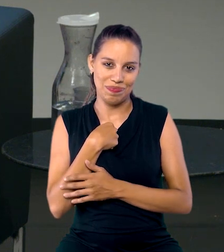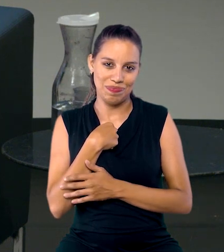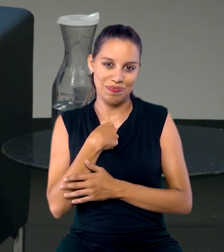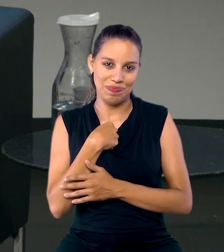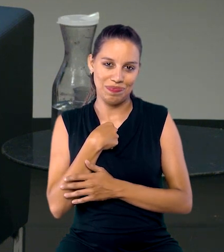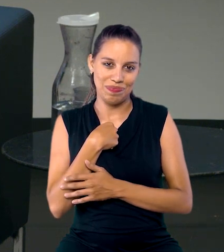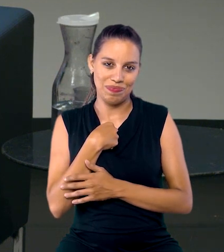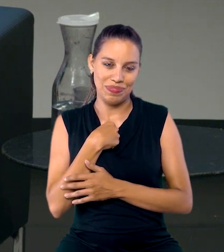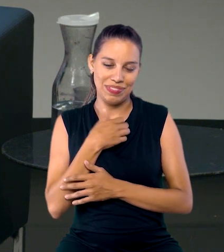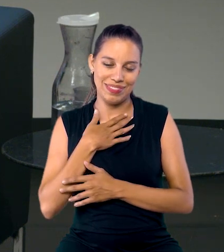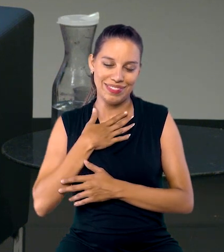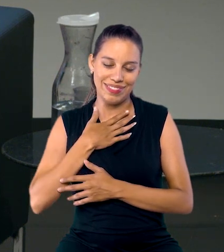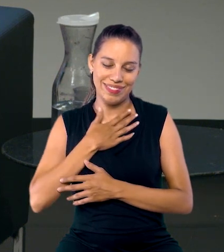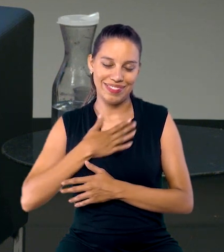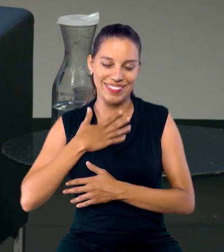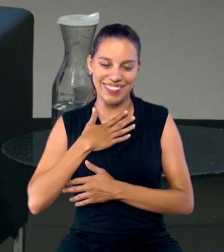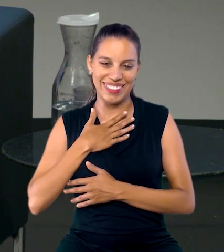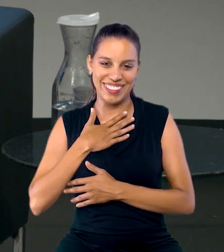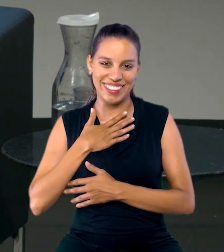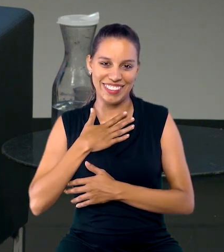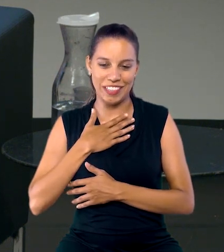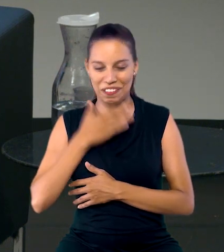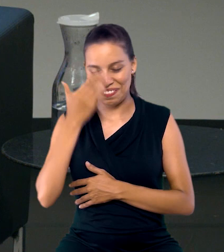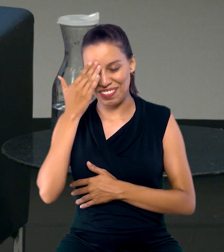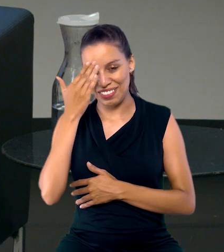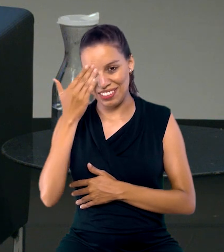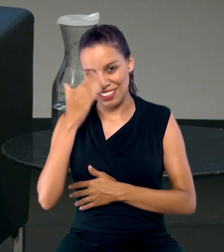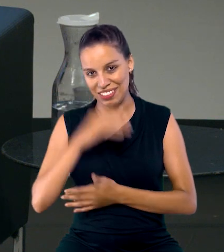síntese preciosa, obrigada.